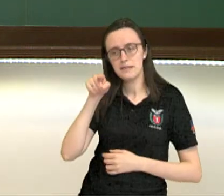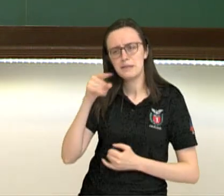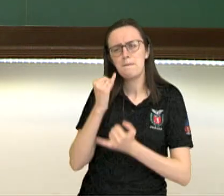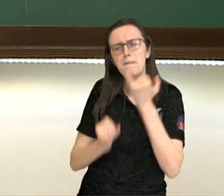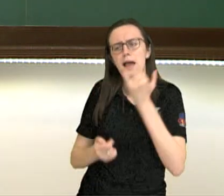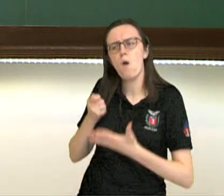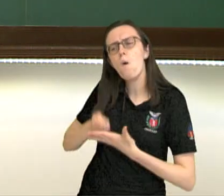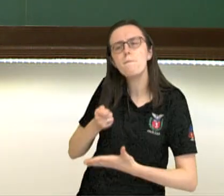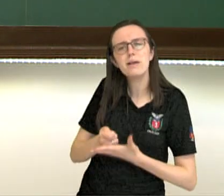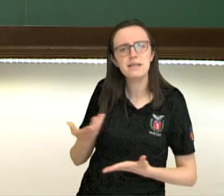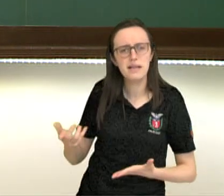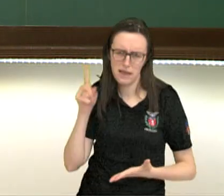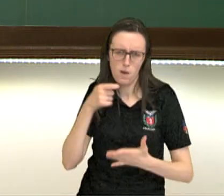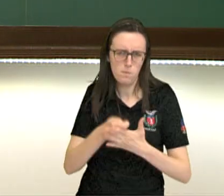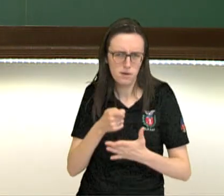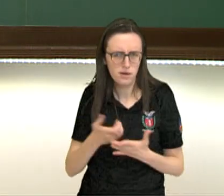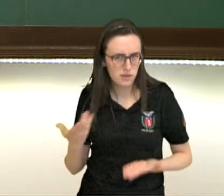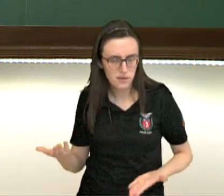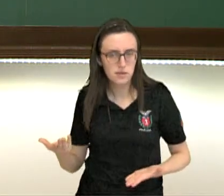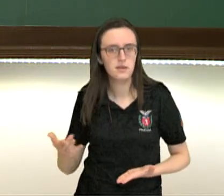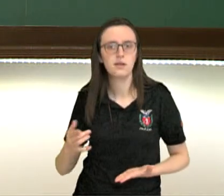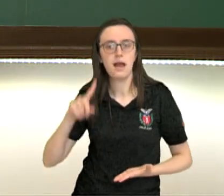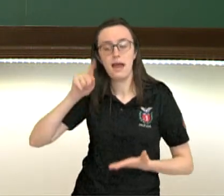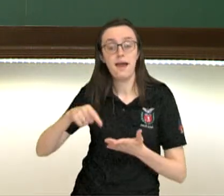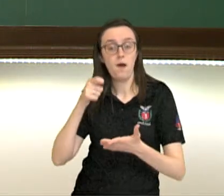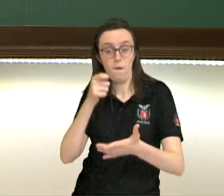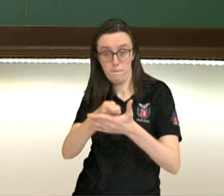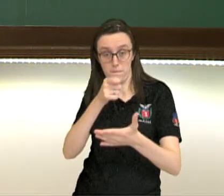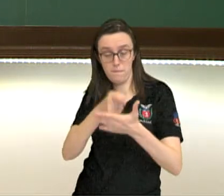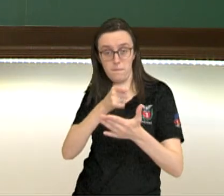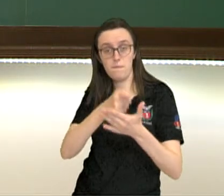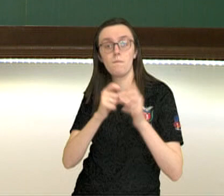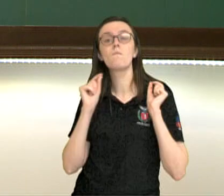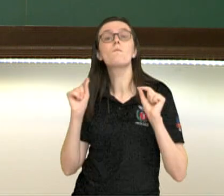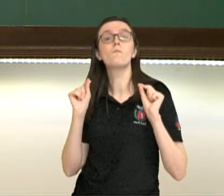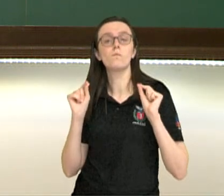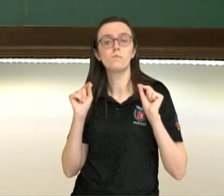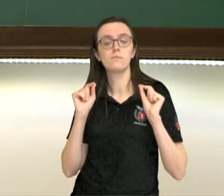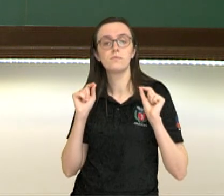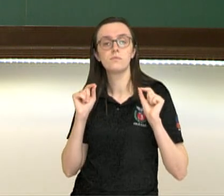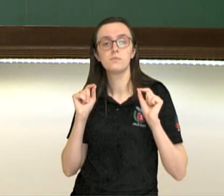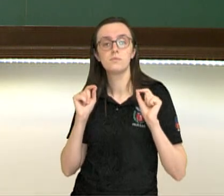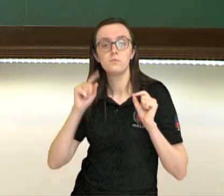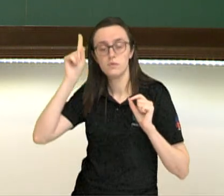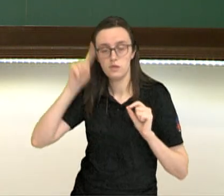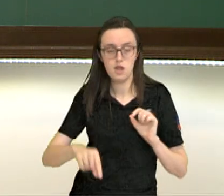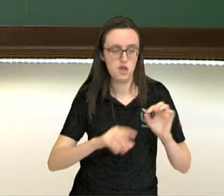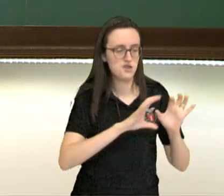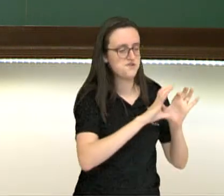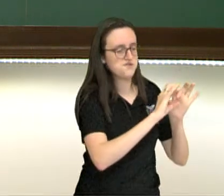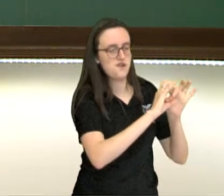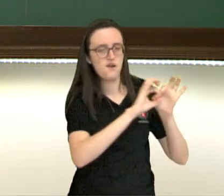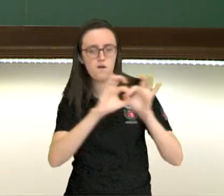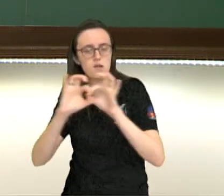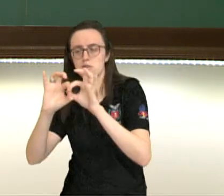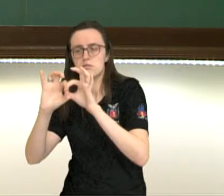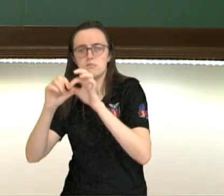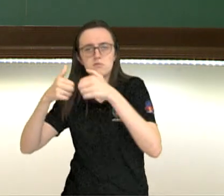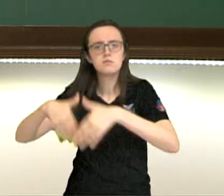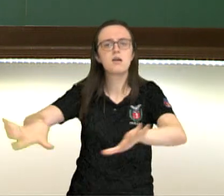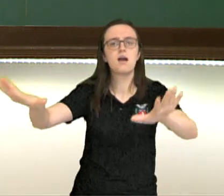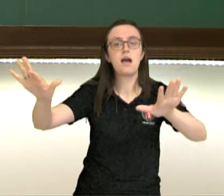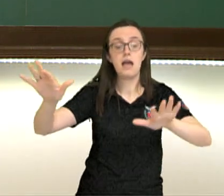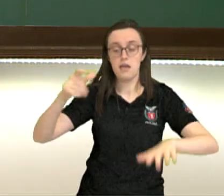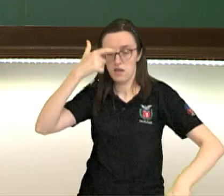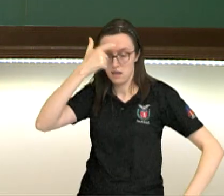obrigação é uma obrigatoriedade nessa obrigatoriedade é sai do contexto do pintor e do